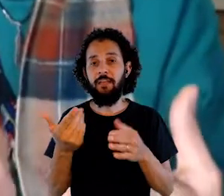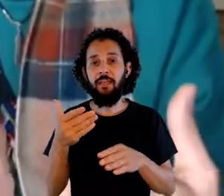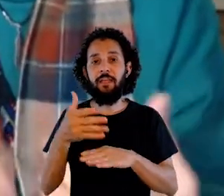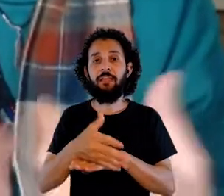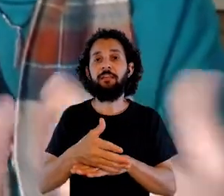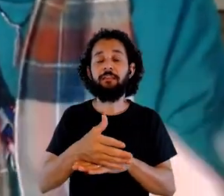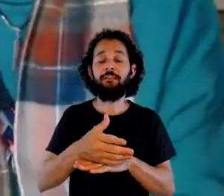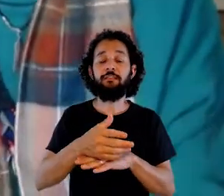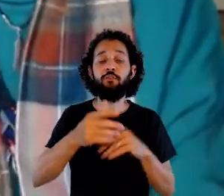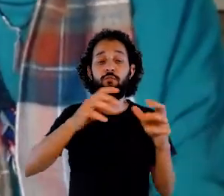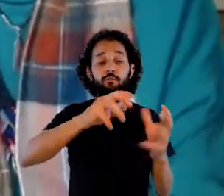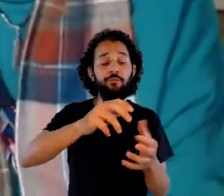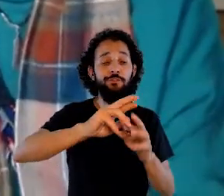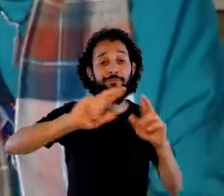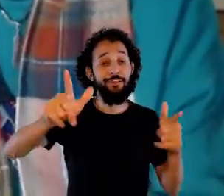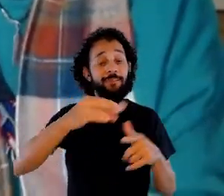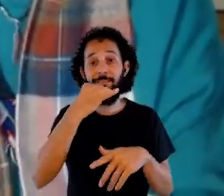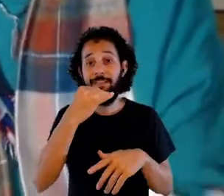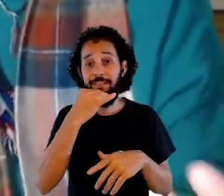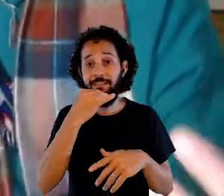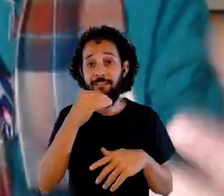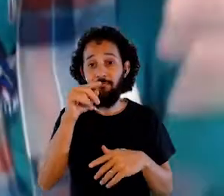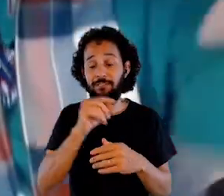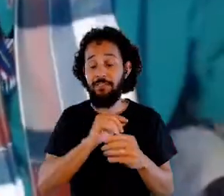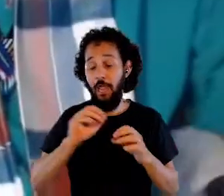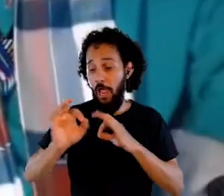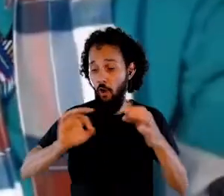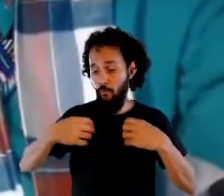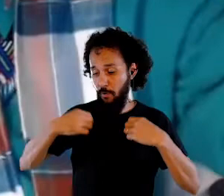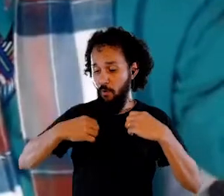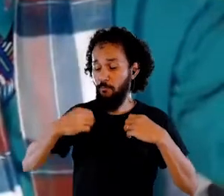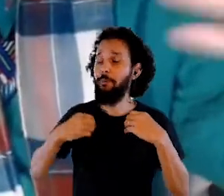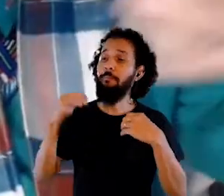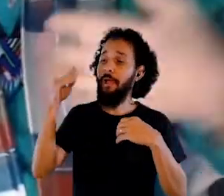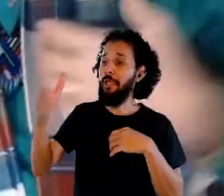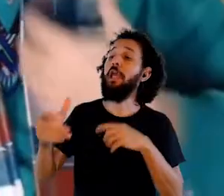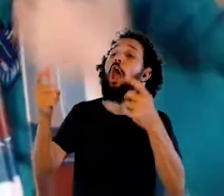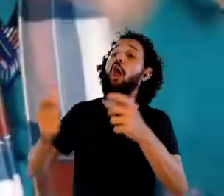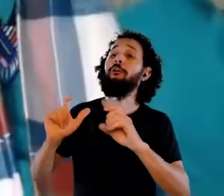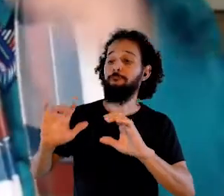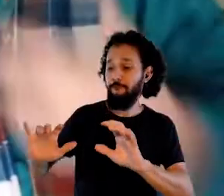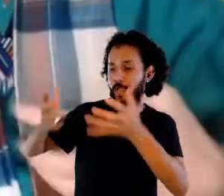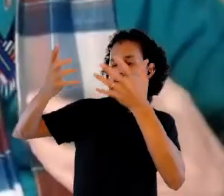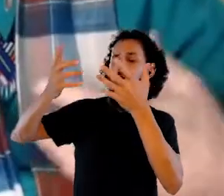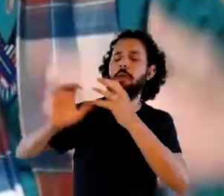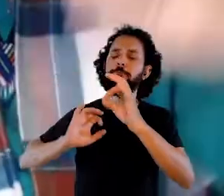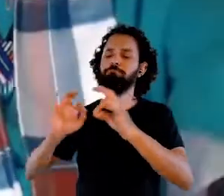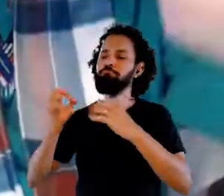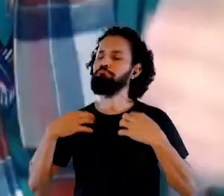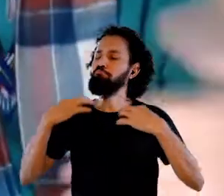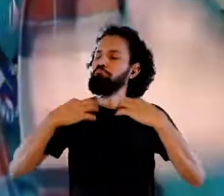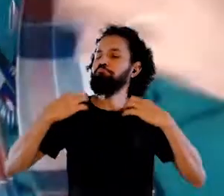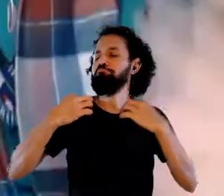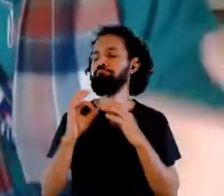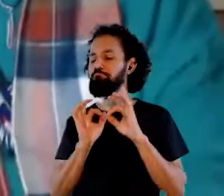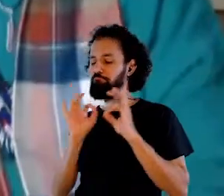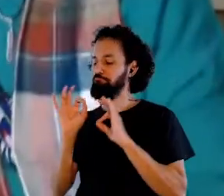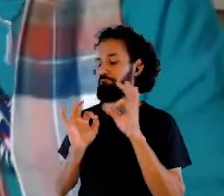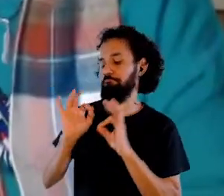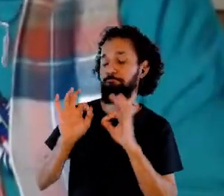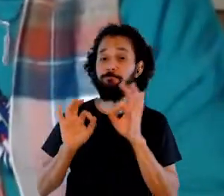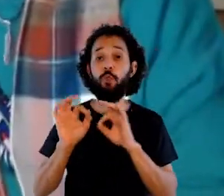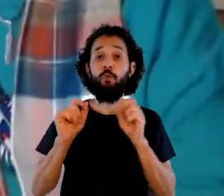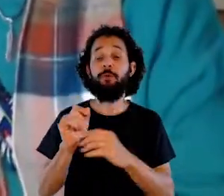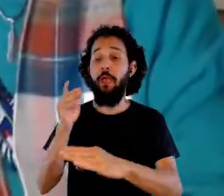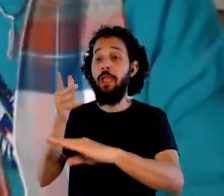vai se arruma para ir numa festa, né? Você se prepara para ir numa festa, você se prepara para entrar, para viver aquele